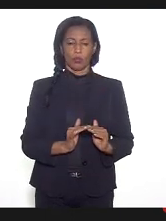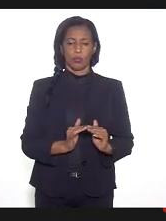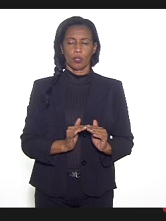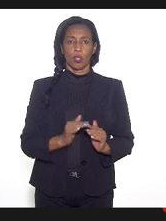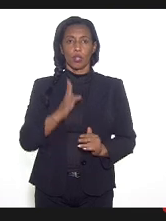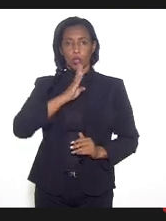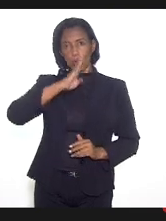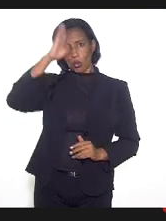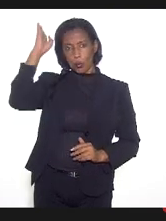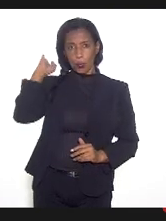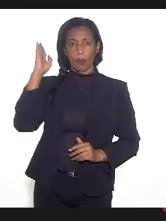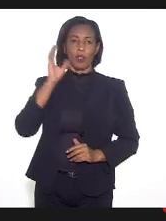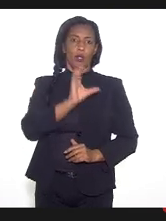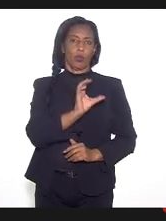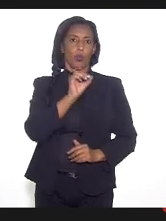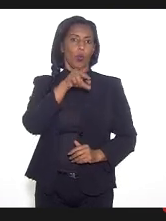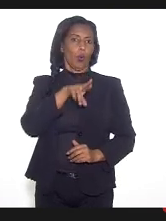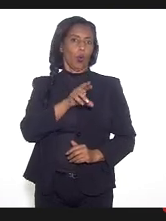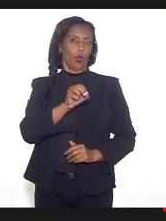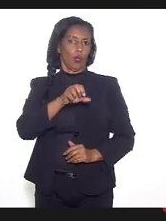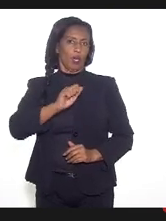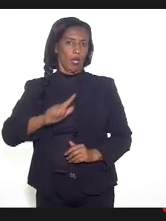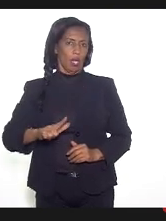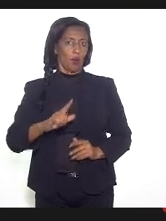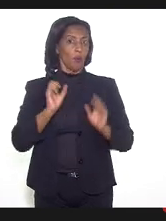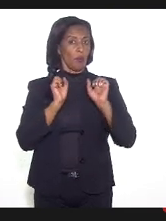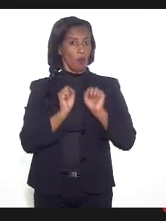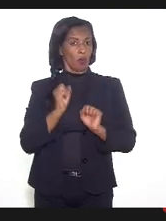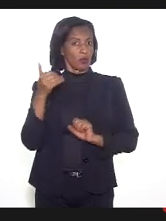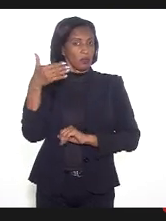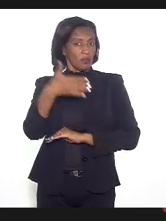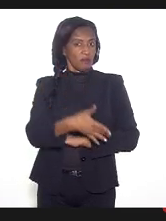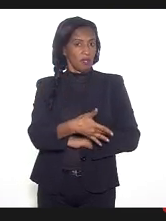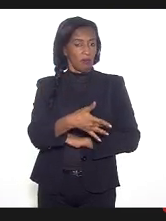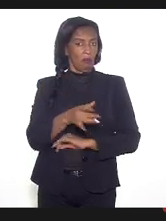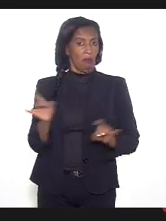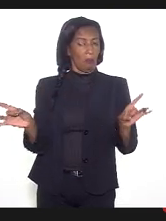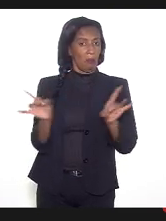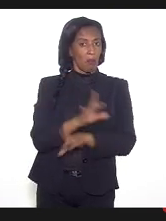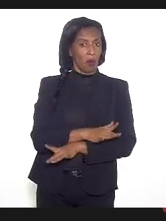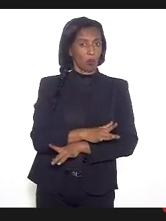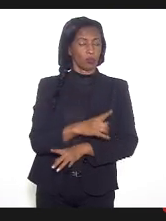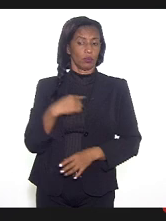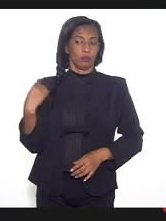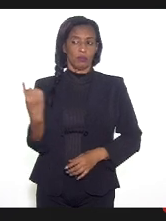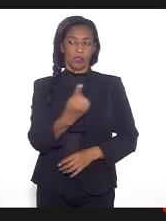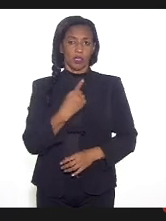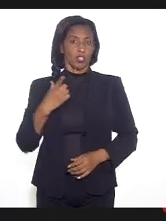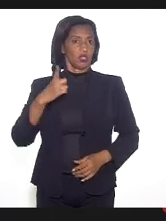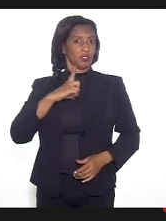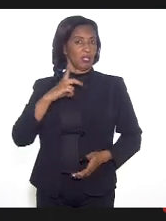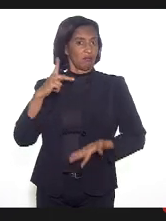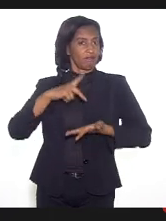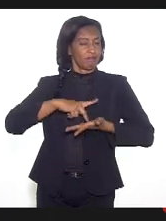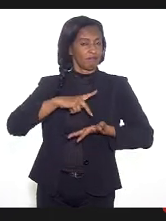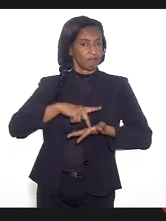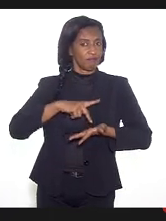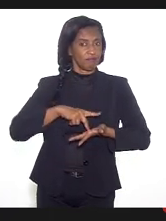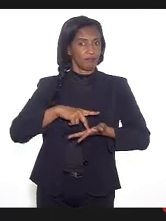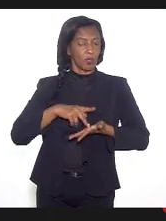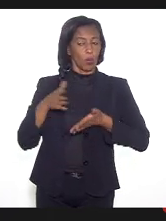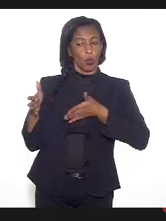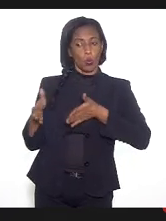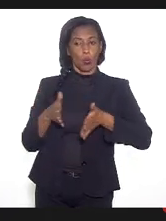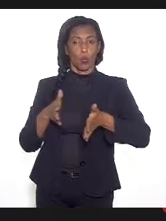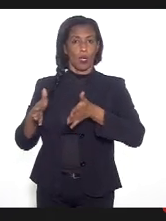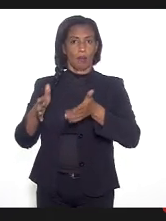de Bombeiros e o coronel possa vir com algo mais concreto, né, para que a gente tenha, de fato, um